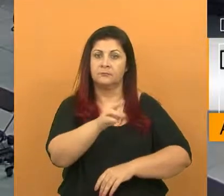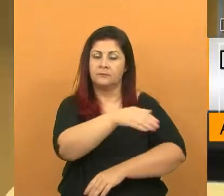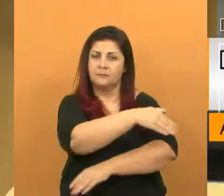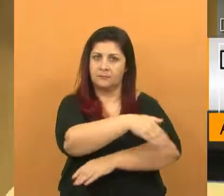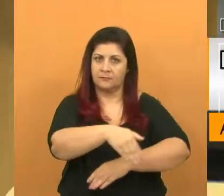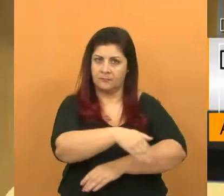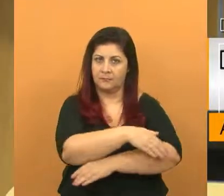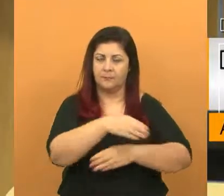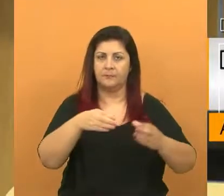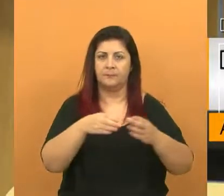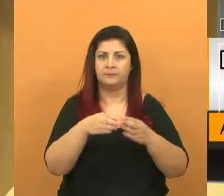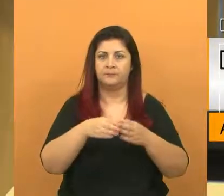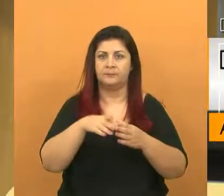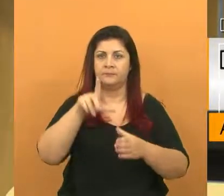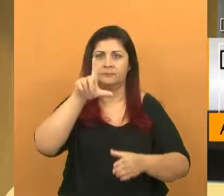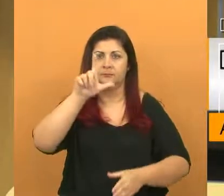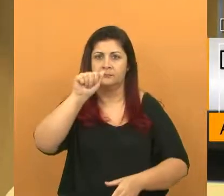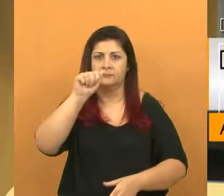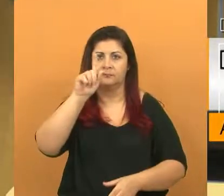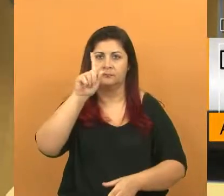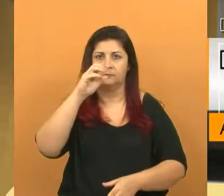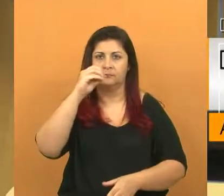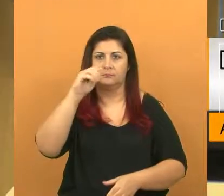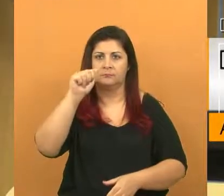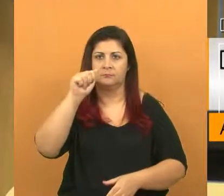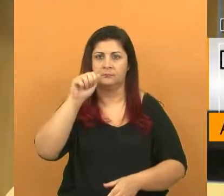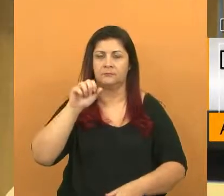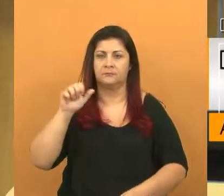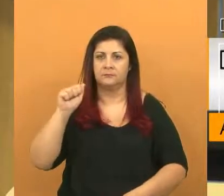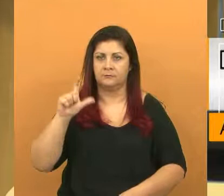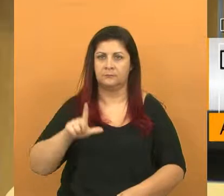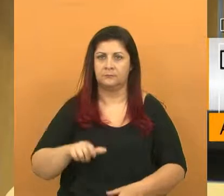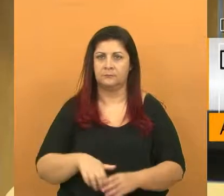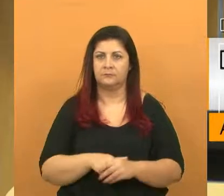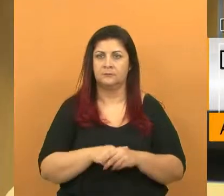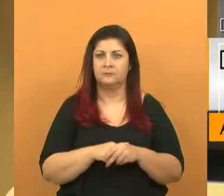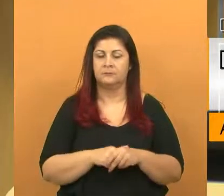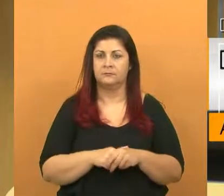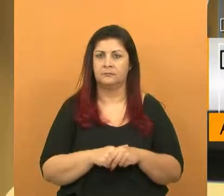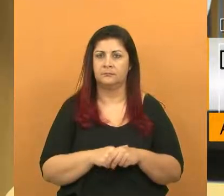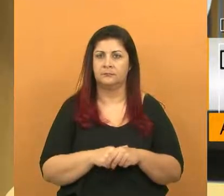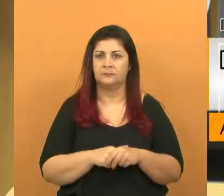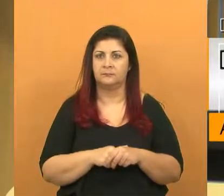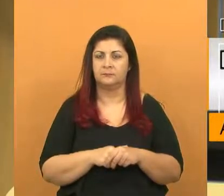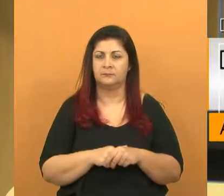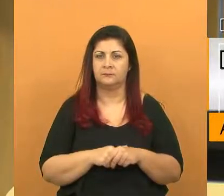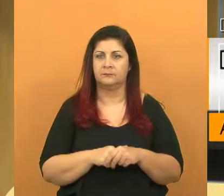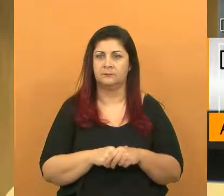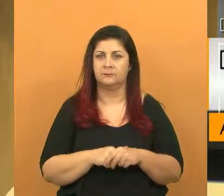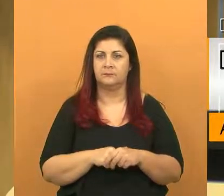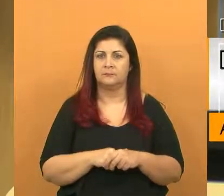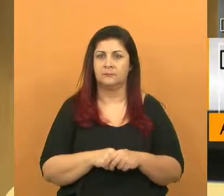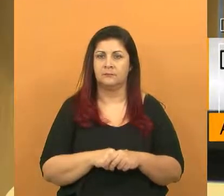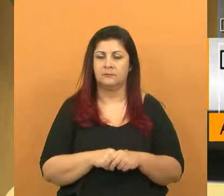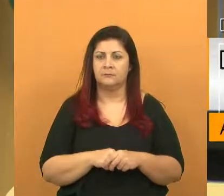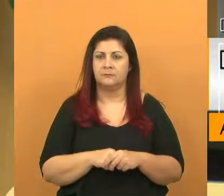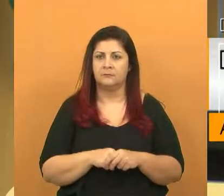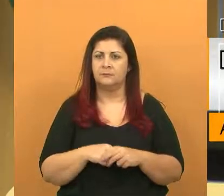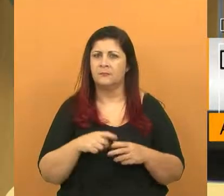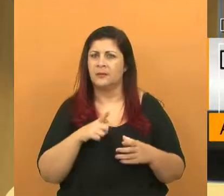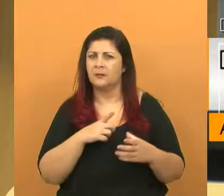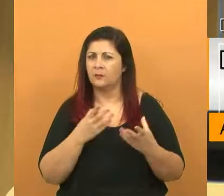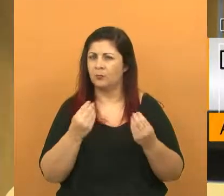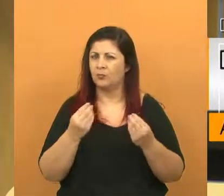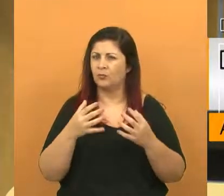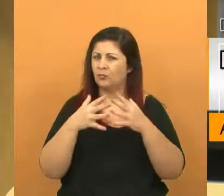azul é essa é uma questão um pouco deturpadas 1 e um pouco